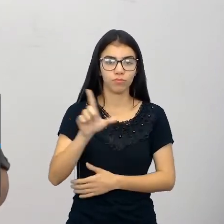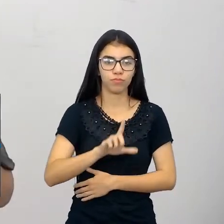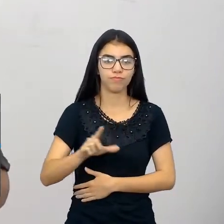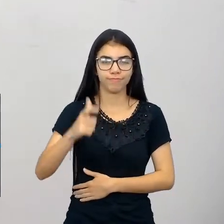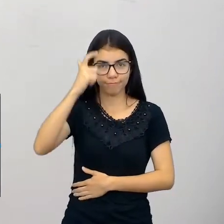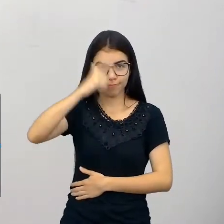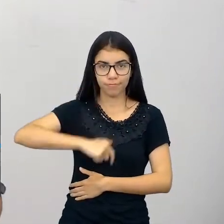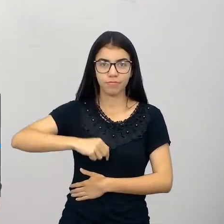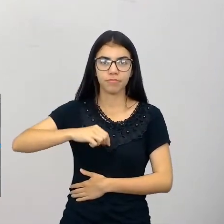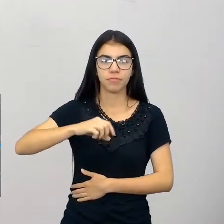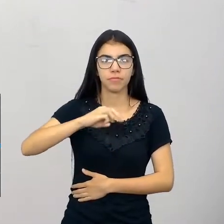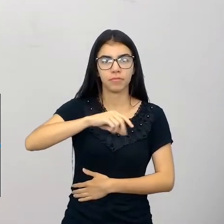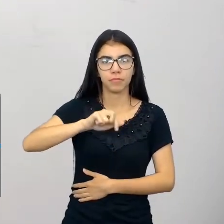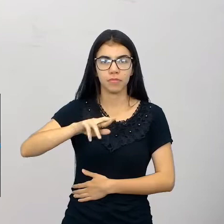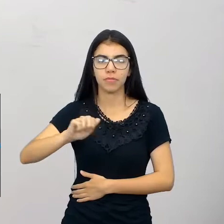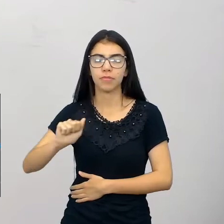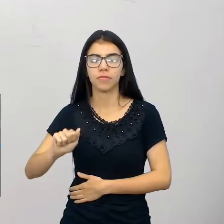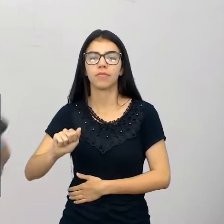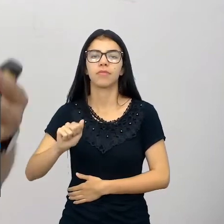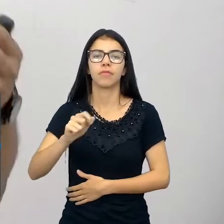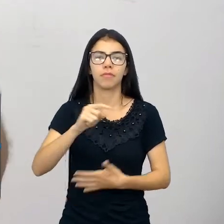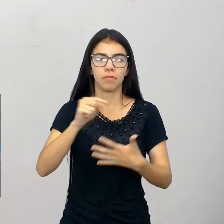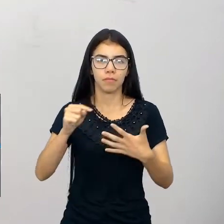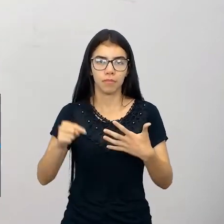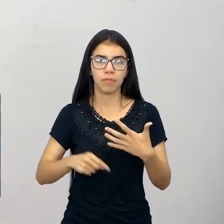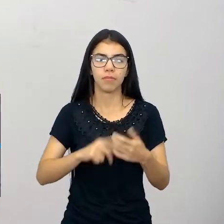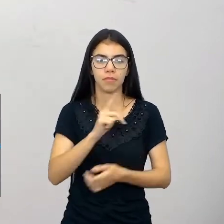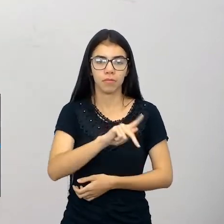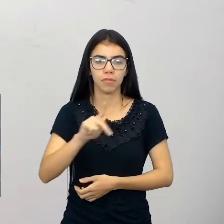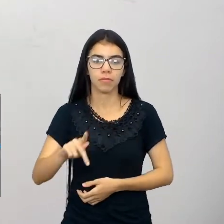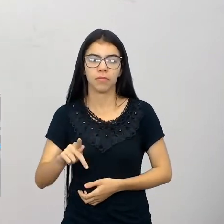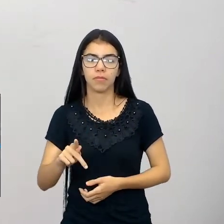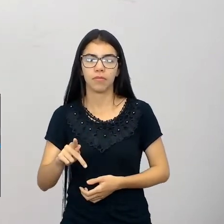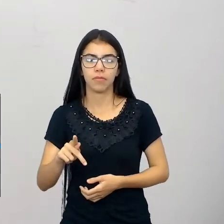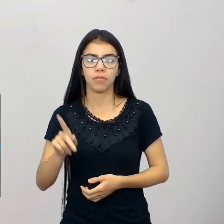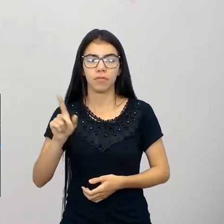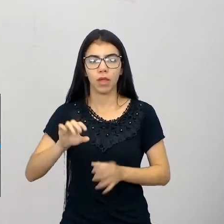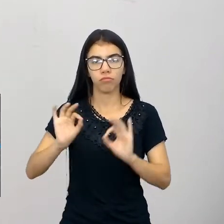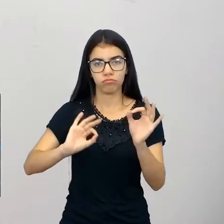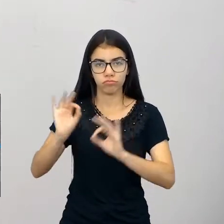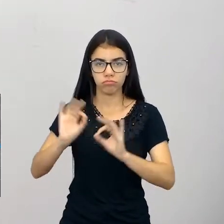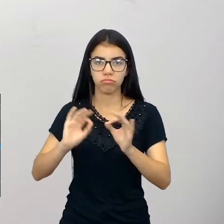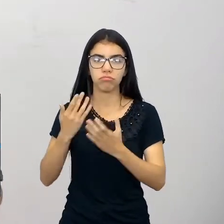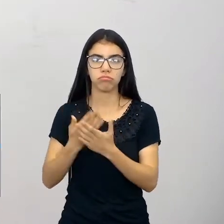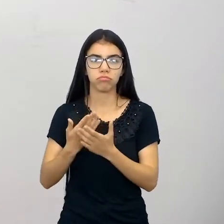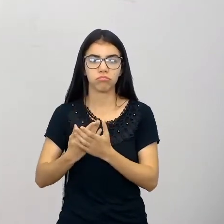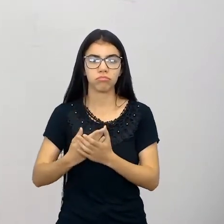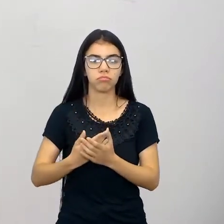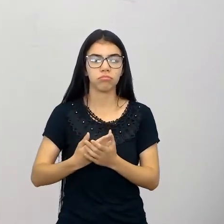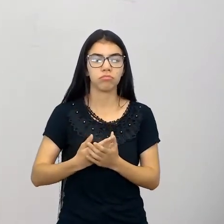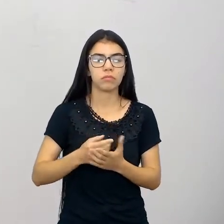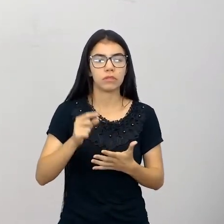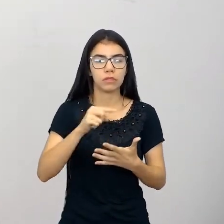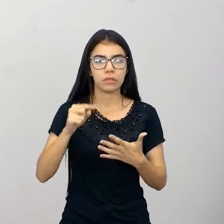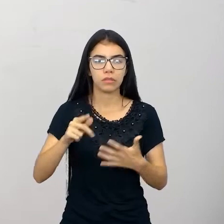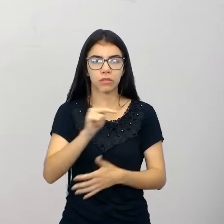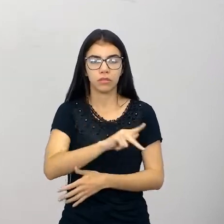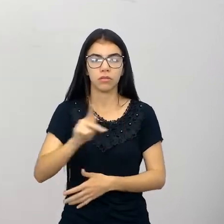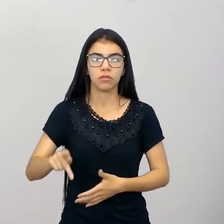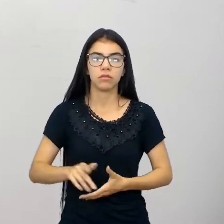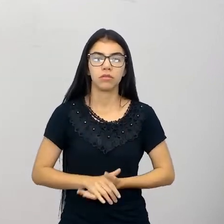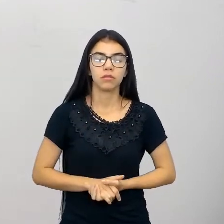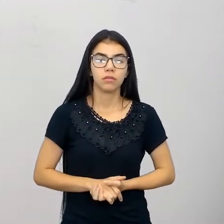professora Amara, o professor José, o professor Mauro Farias, todo mundo que eu chamei para essa aula longa, chamei a professora Fabiana, chamei um monte de